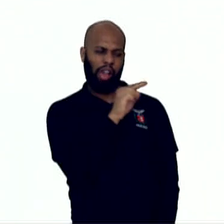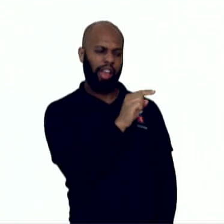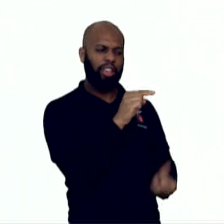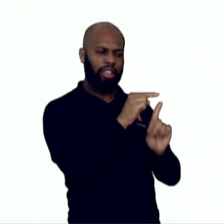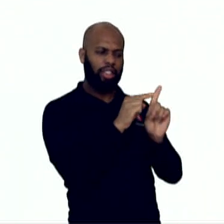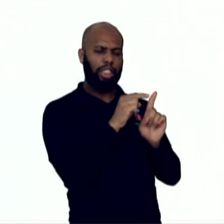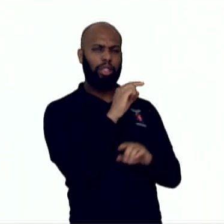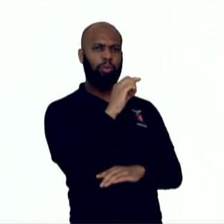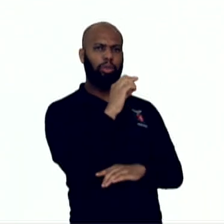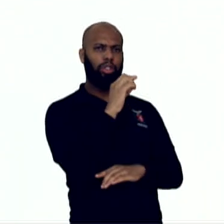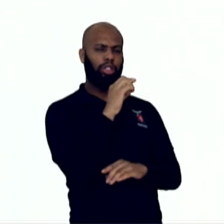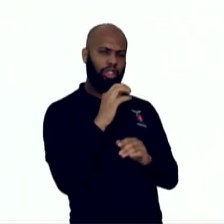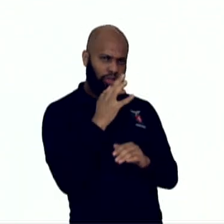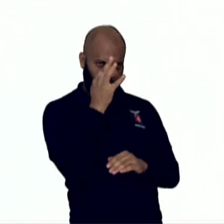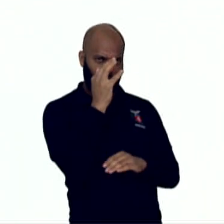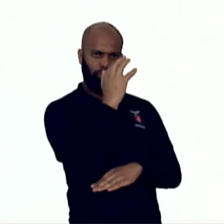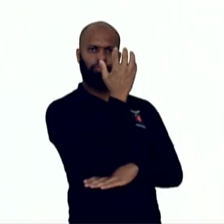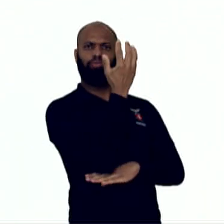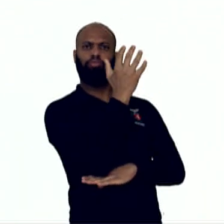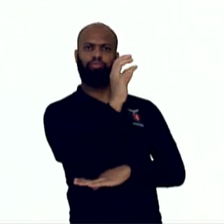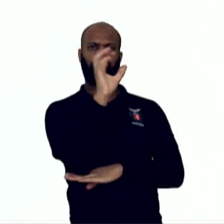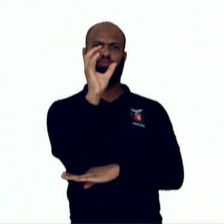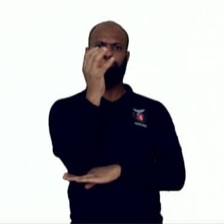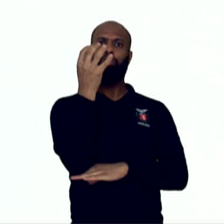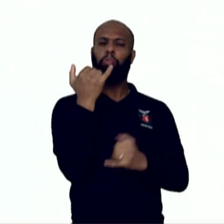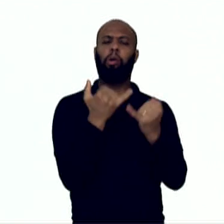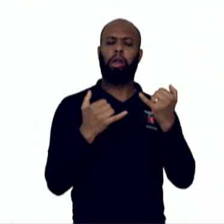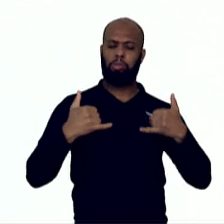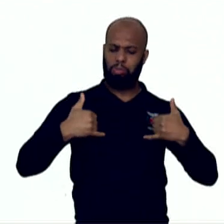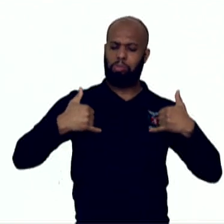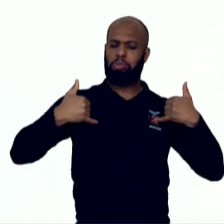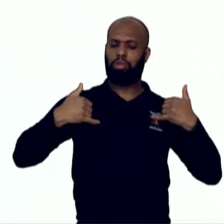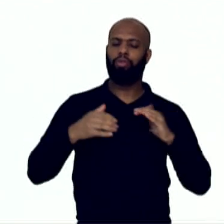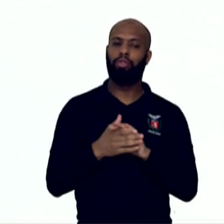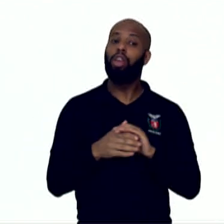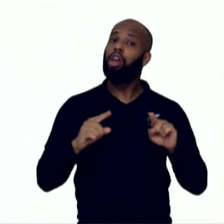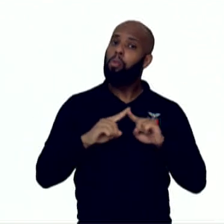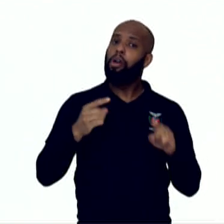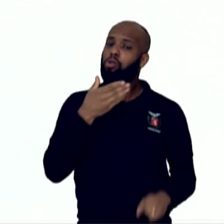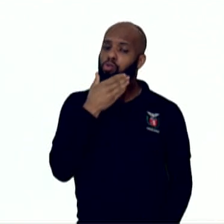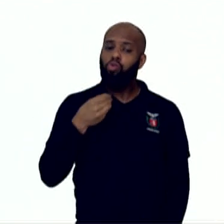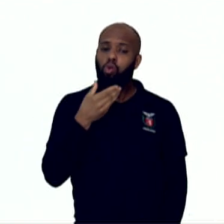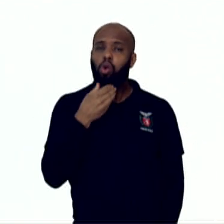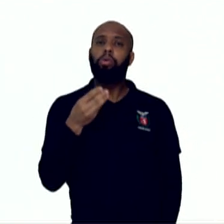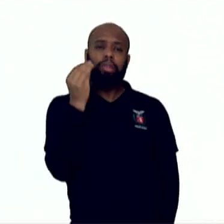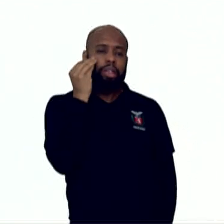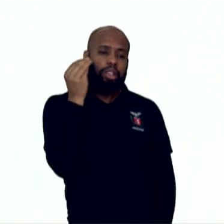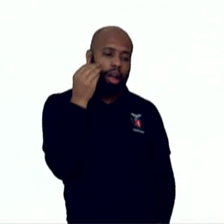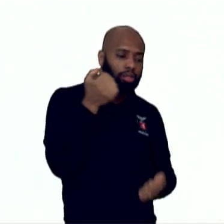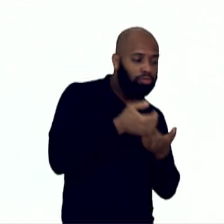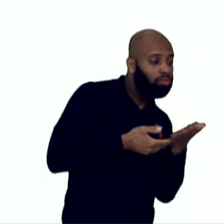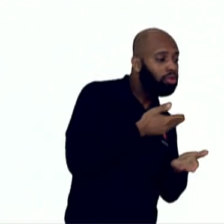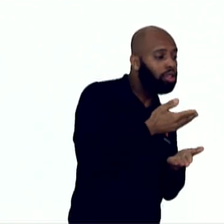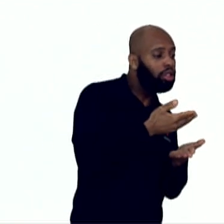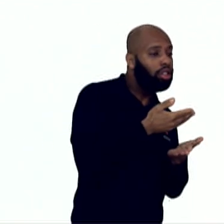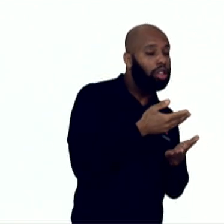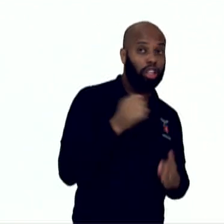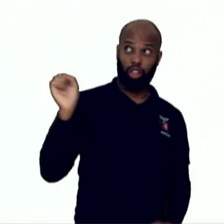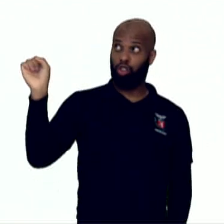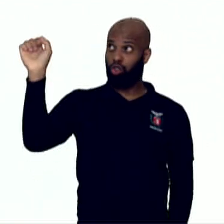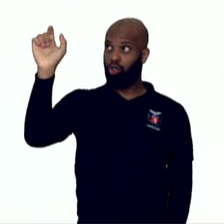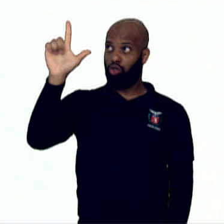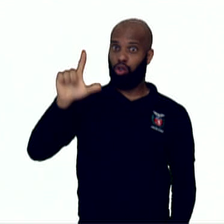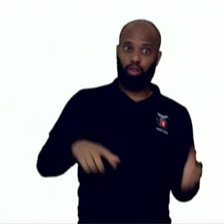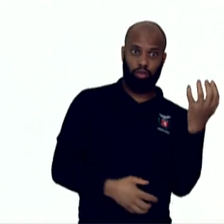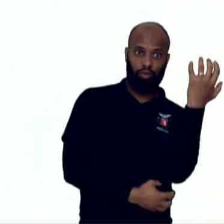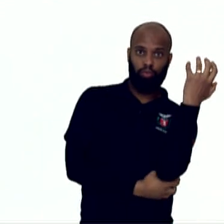natureza. Em vão o jardineiro tentava captar-lhes as graças, pois o girassol chegava a voltar-se contra